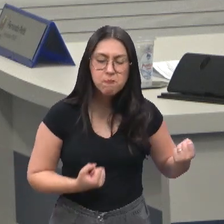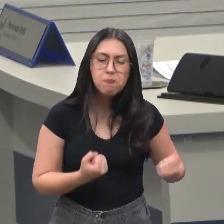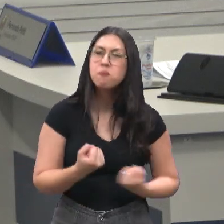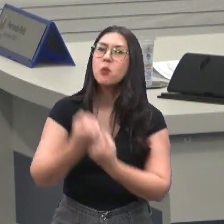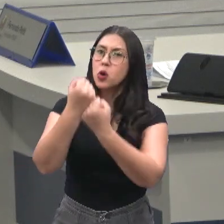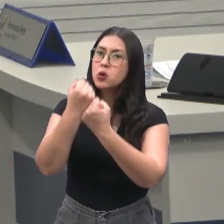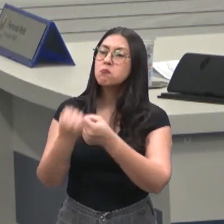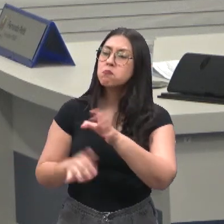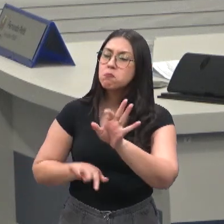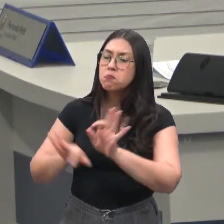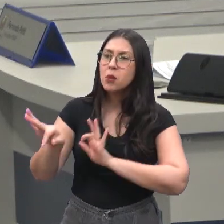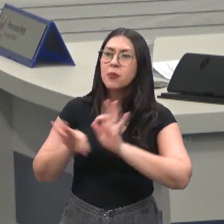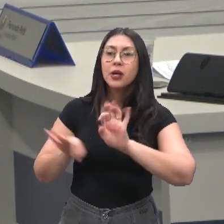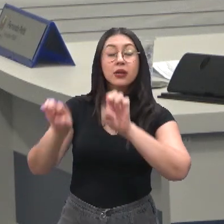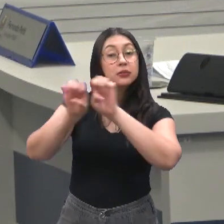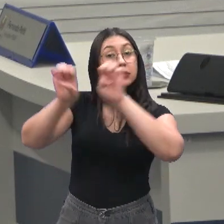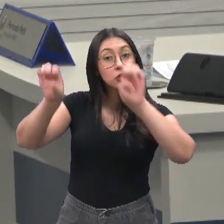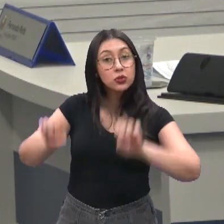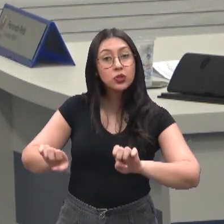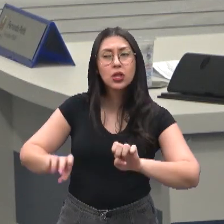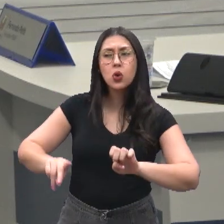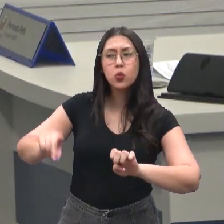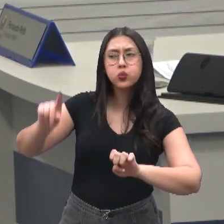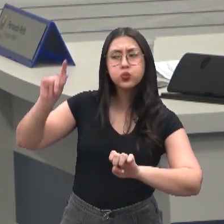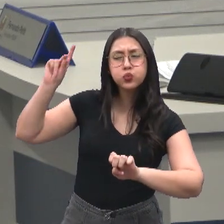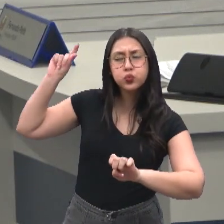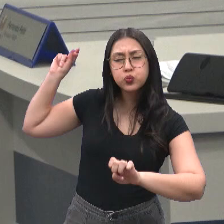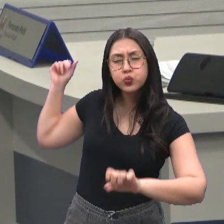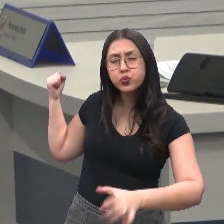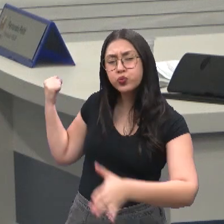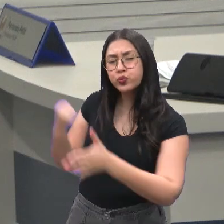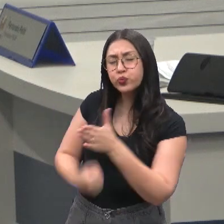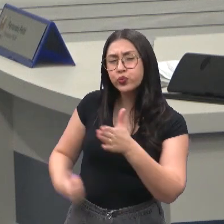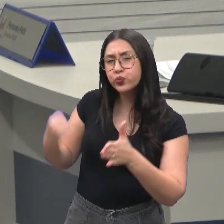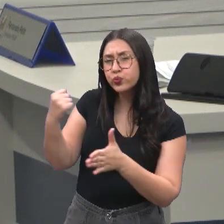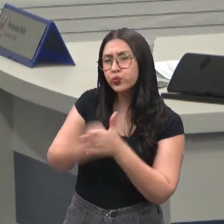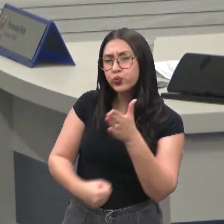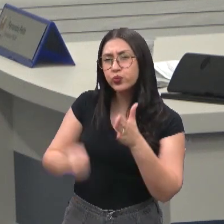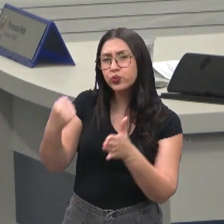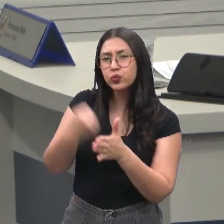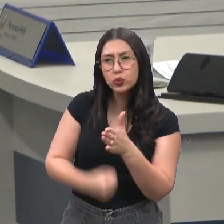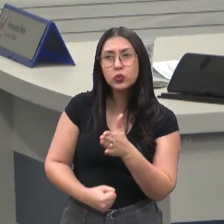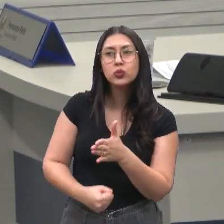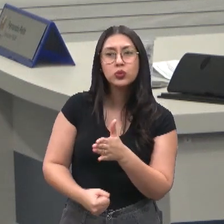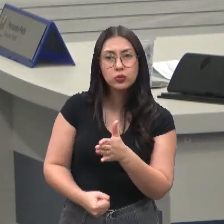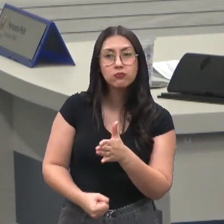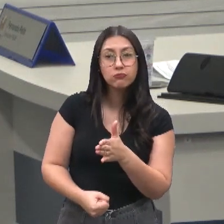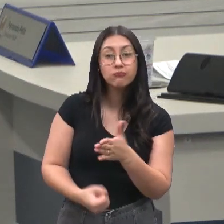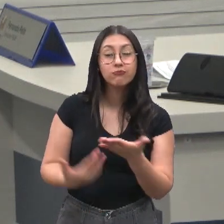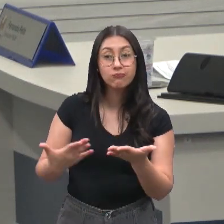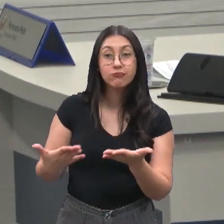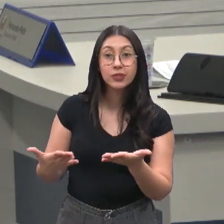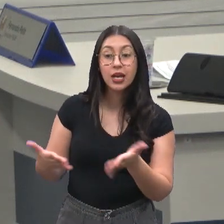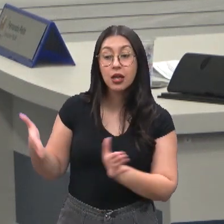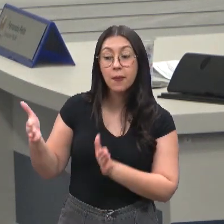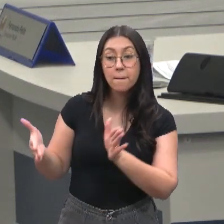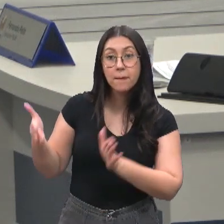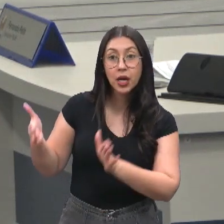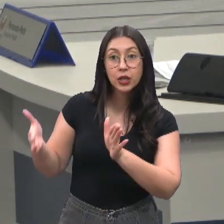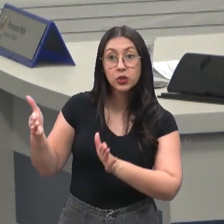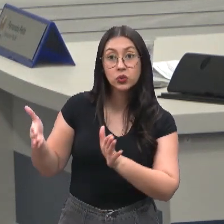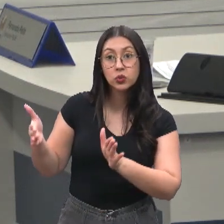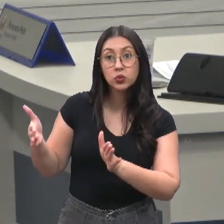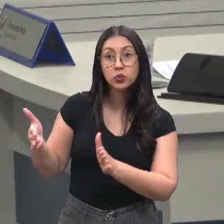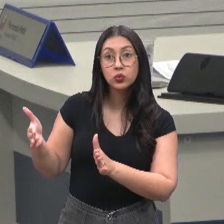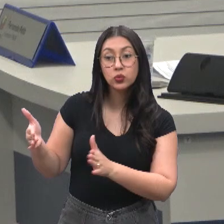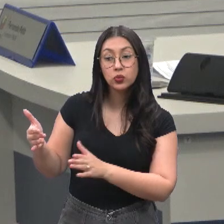estrutura, e já era uma luta antiga essa questão da validade do veículo, do ano